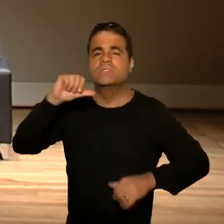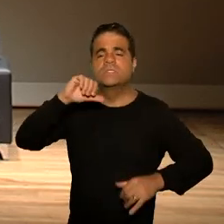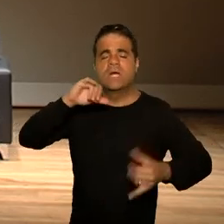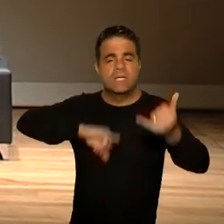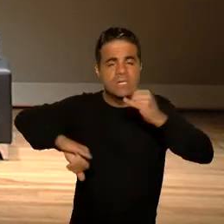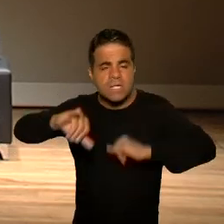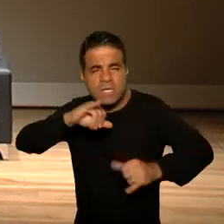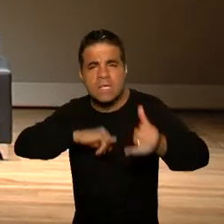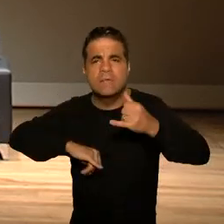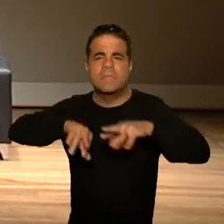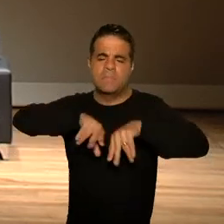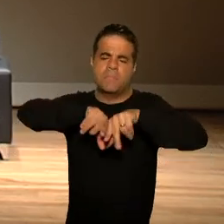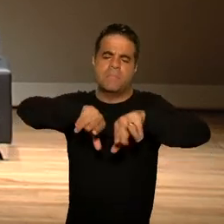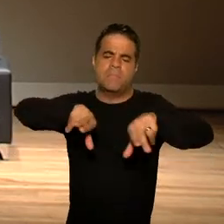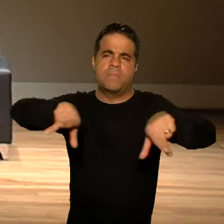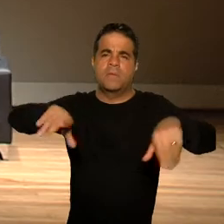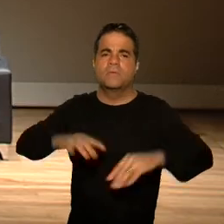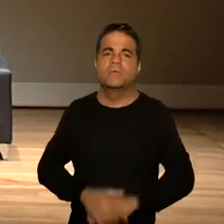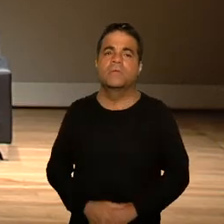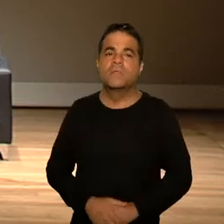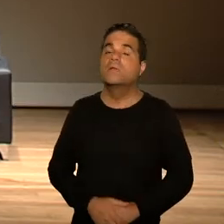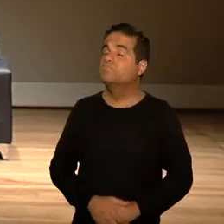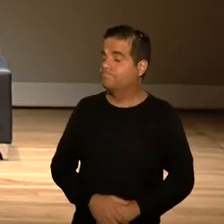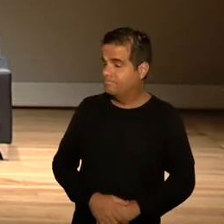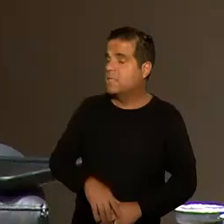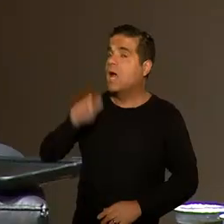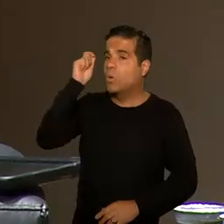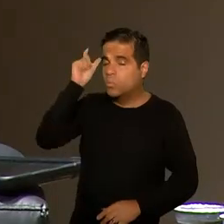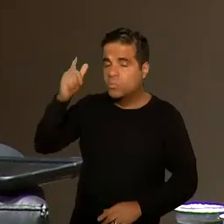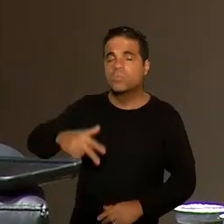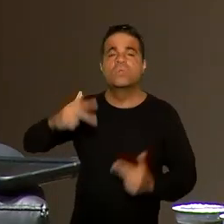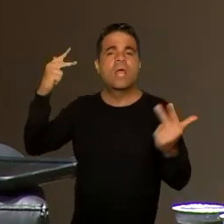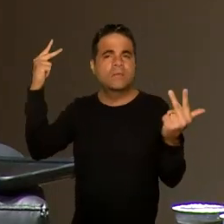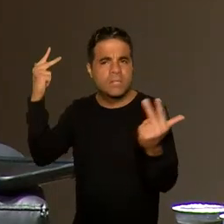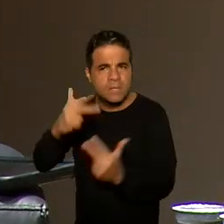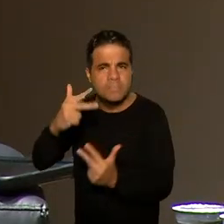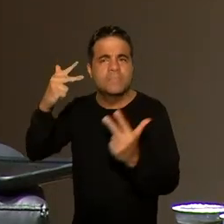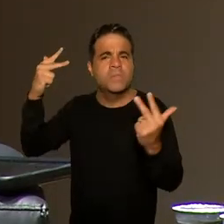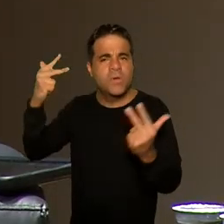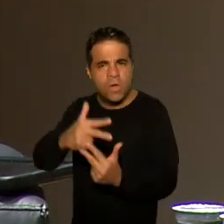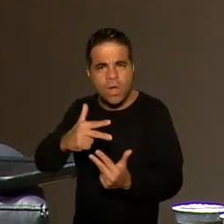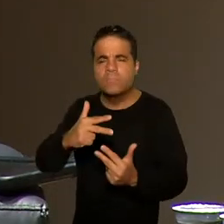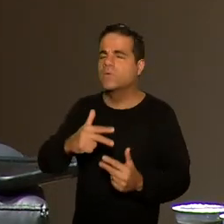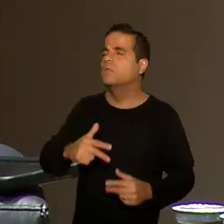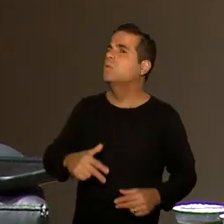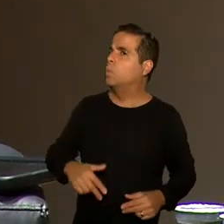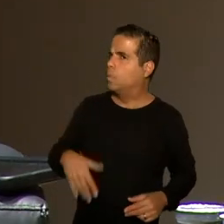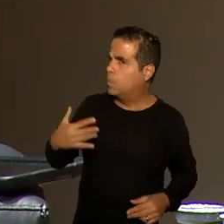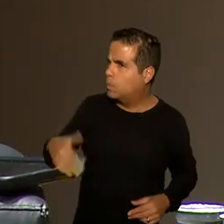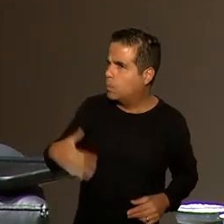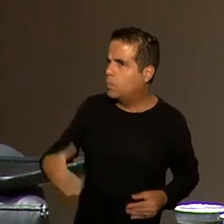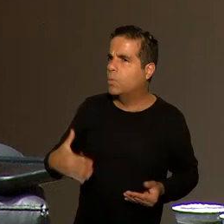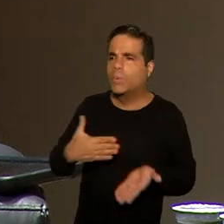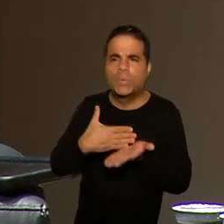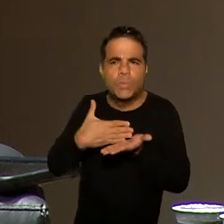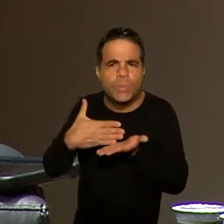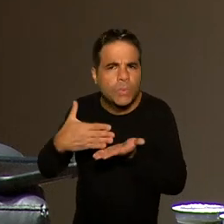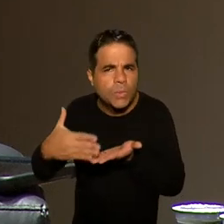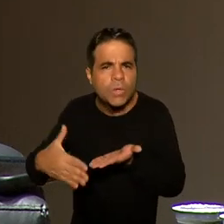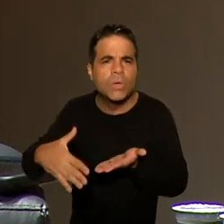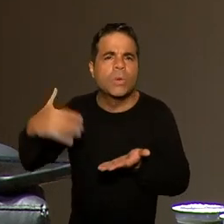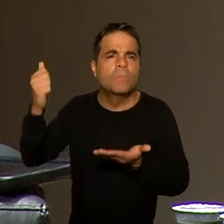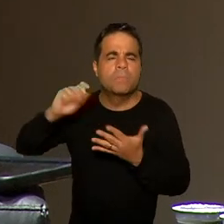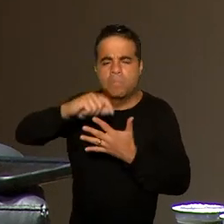muito legal Aliás a cultura hip hop é um é um berço é um terreno fértil